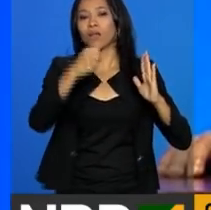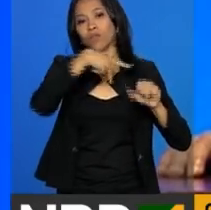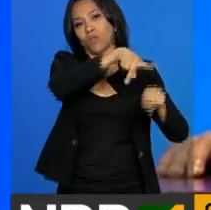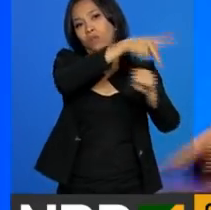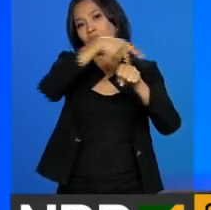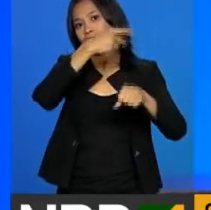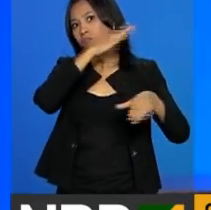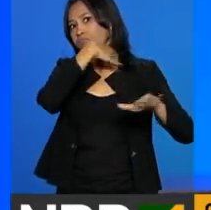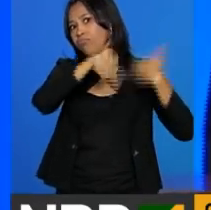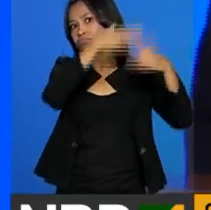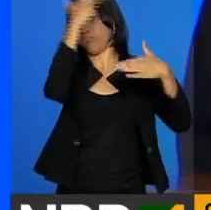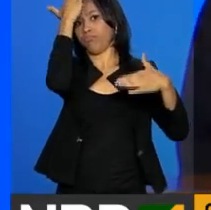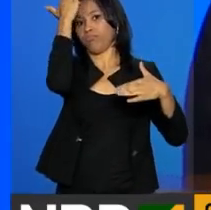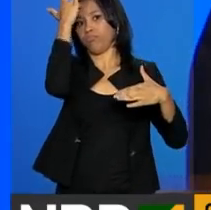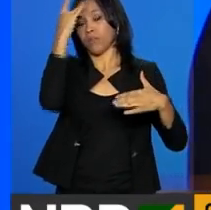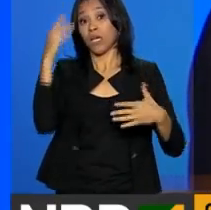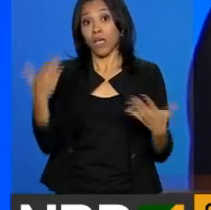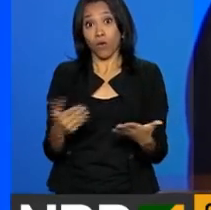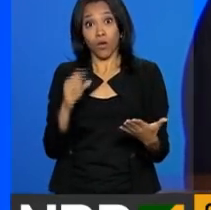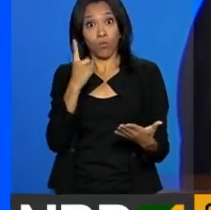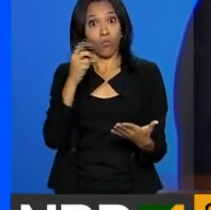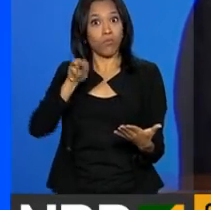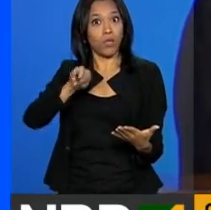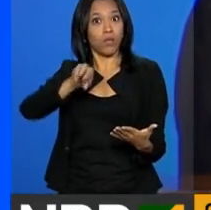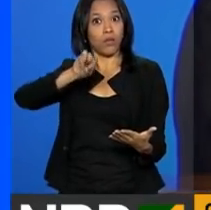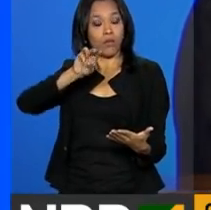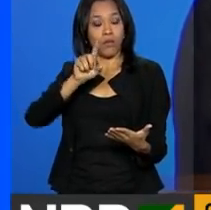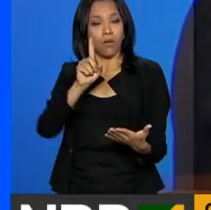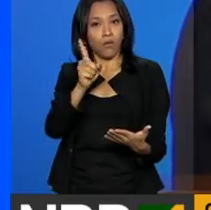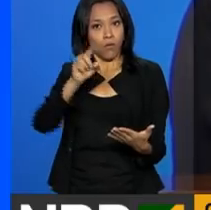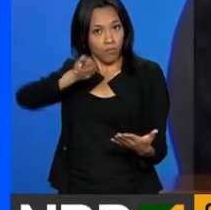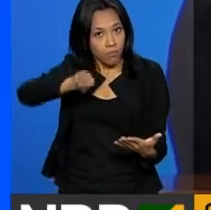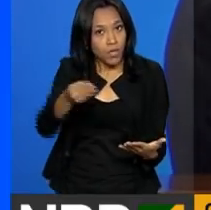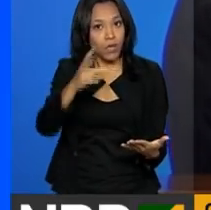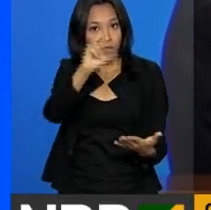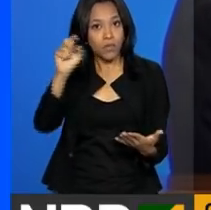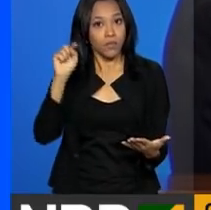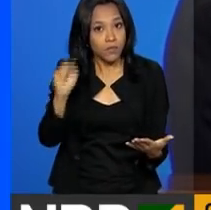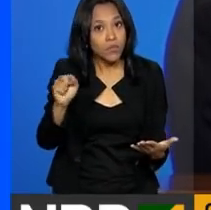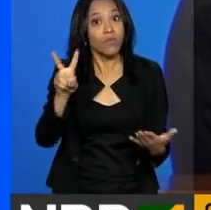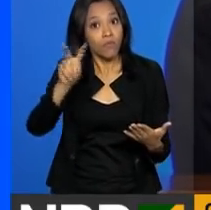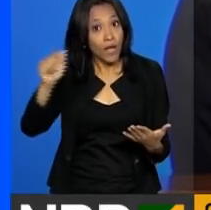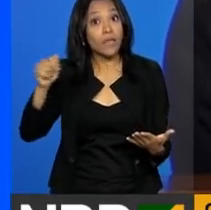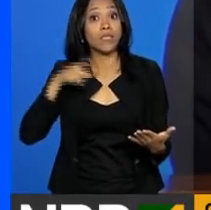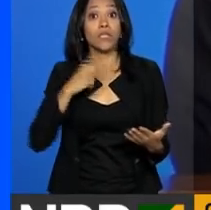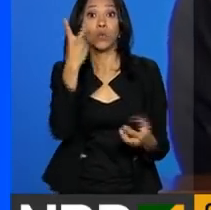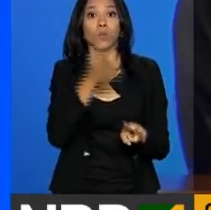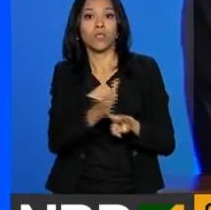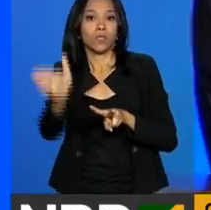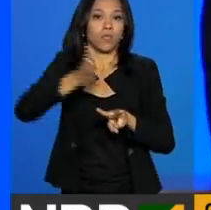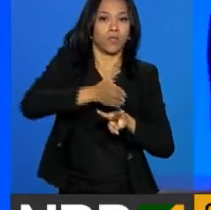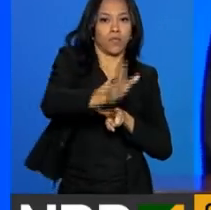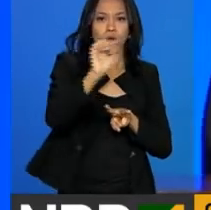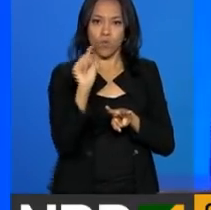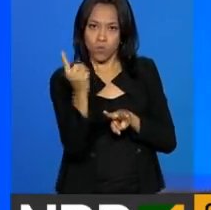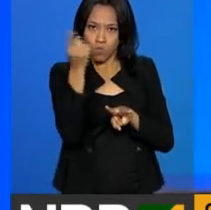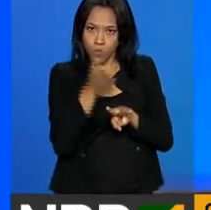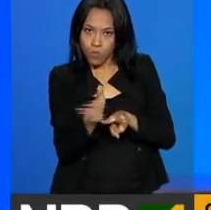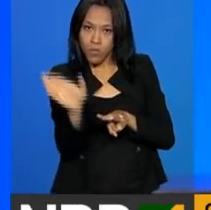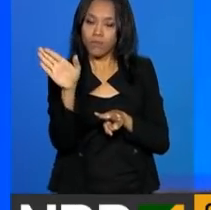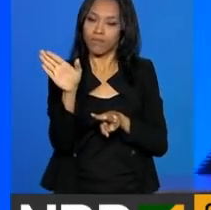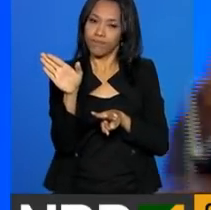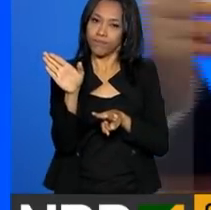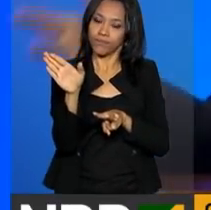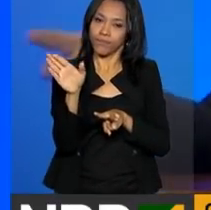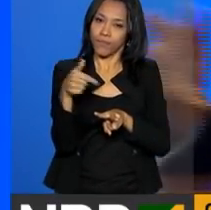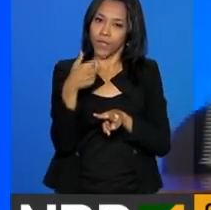500 mil logo se transformou em um milhão um milhão e meio de vagas no ensino em tempo integral que tem duas vertentes uma vertente digamos educacional